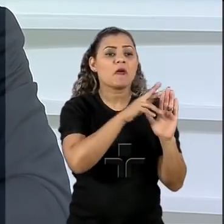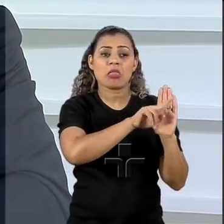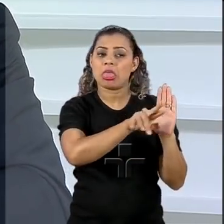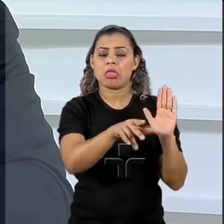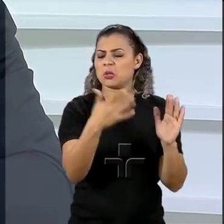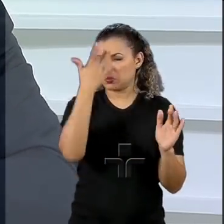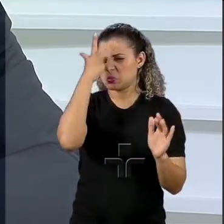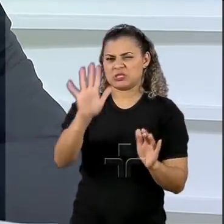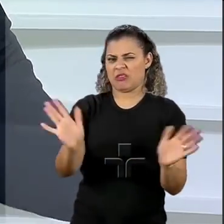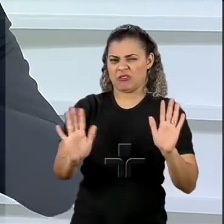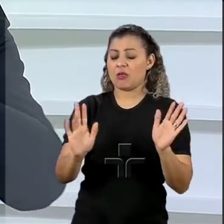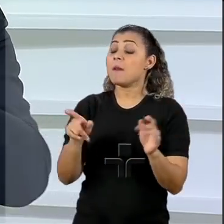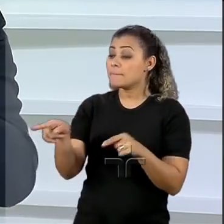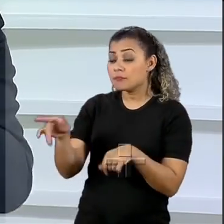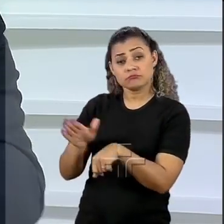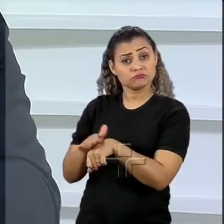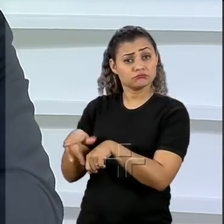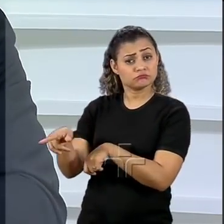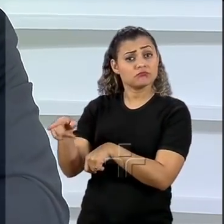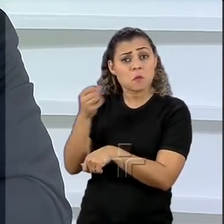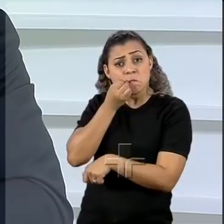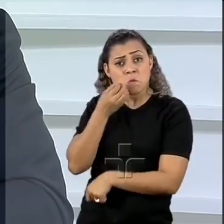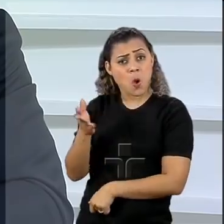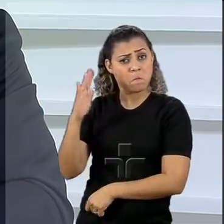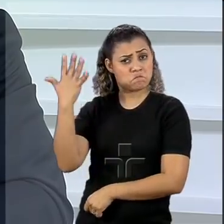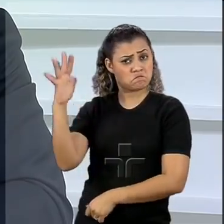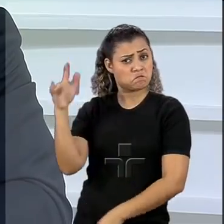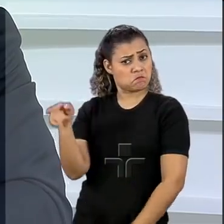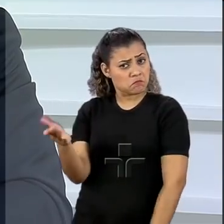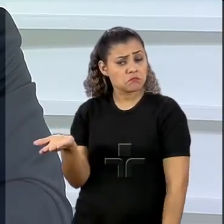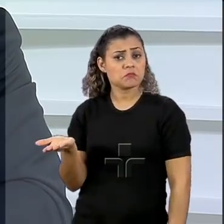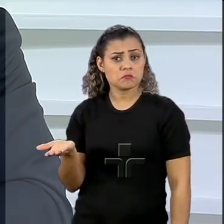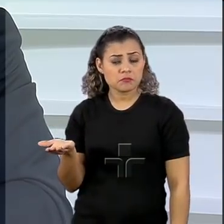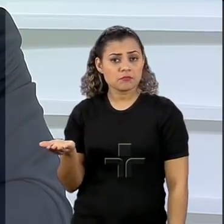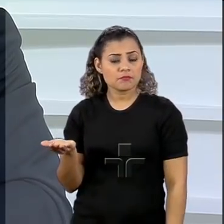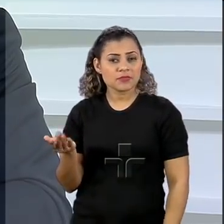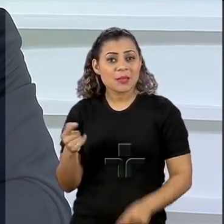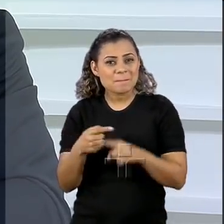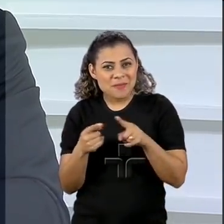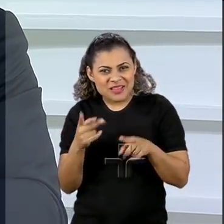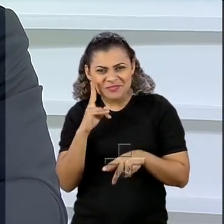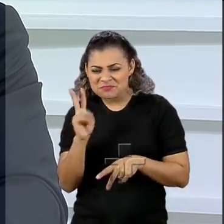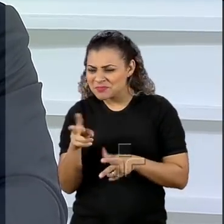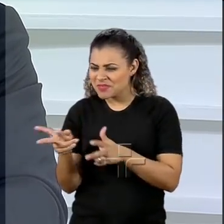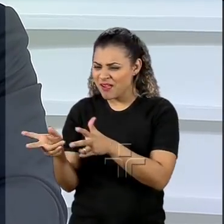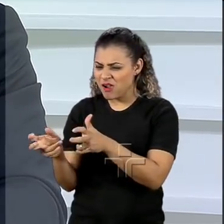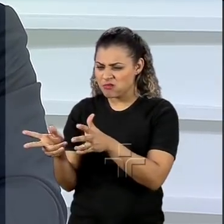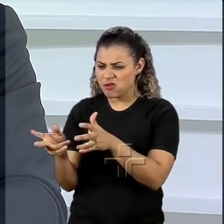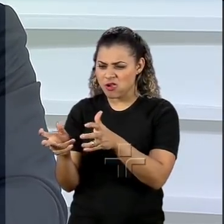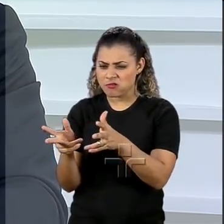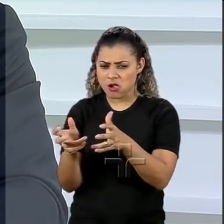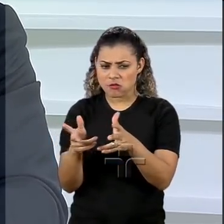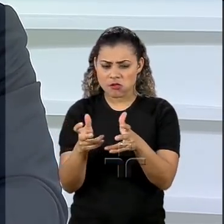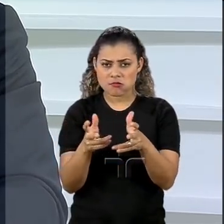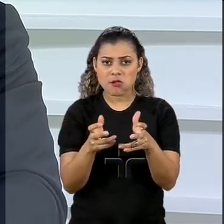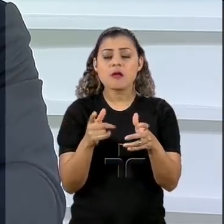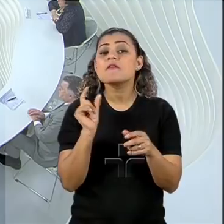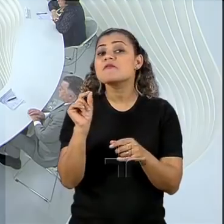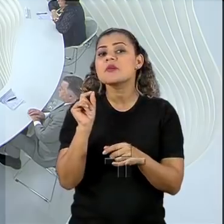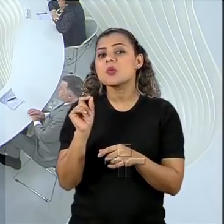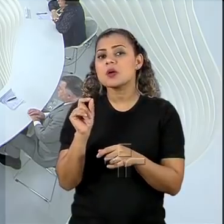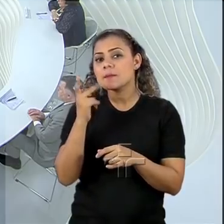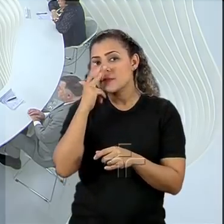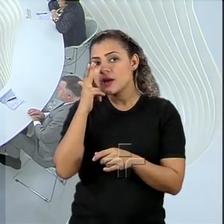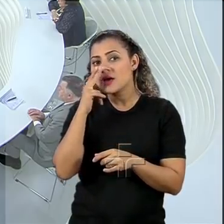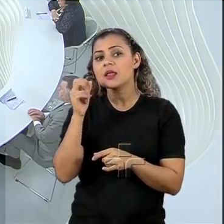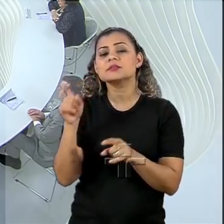institucional. Nós temos visto em diversos casos de ações em matéria tributária